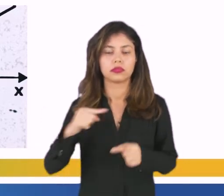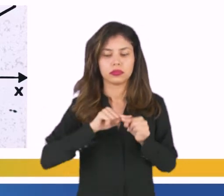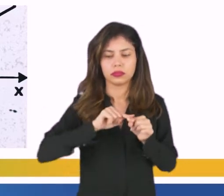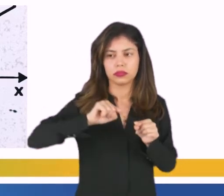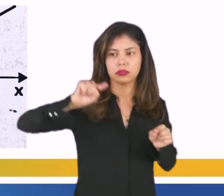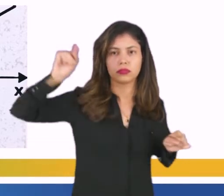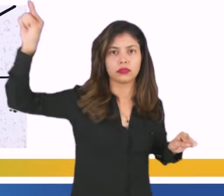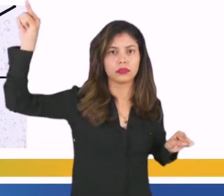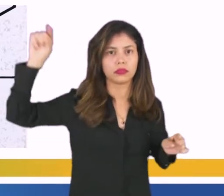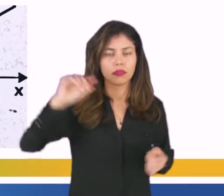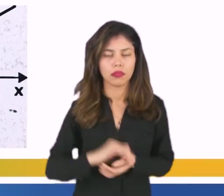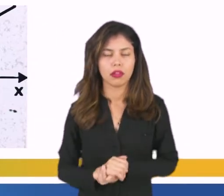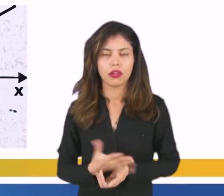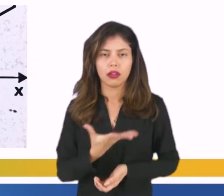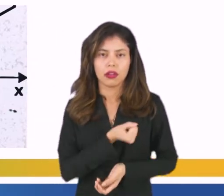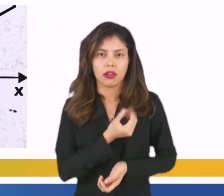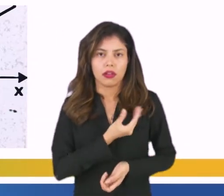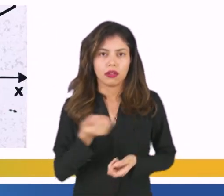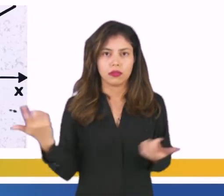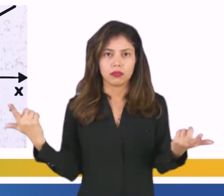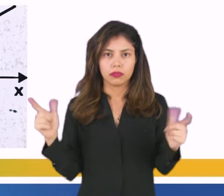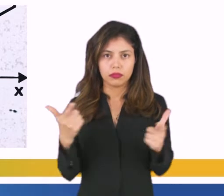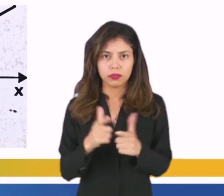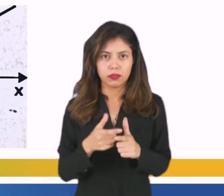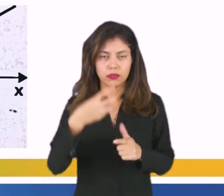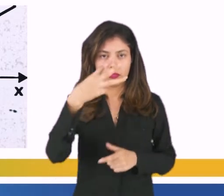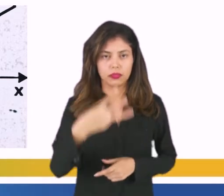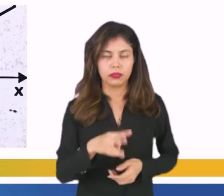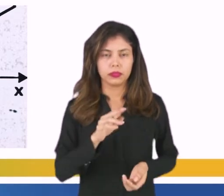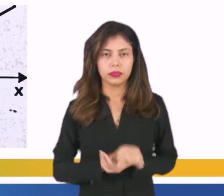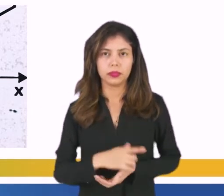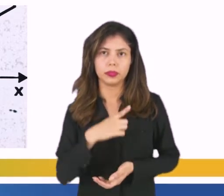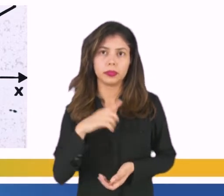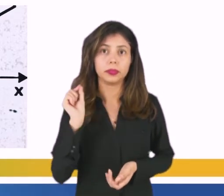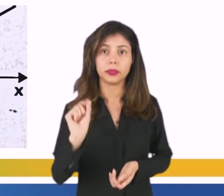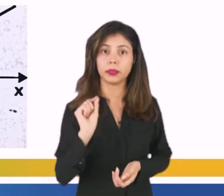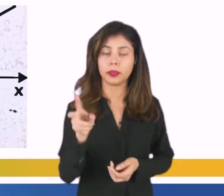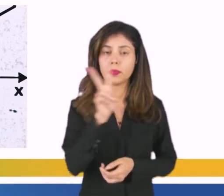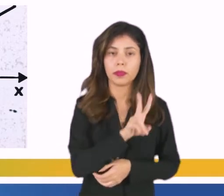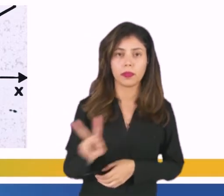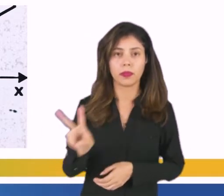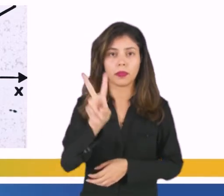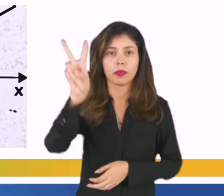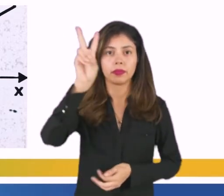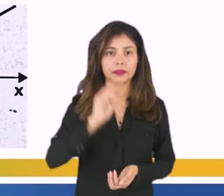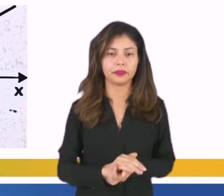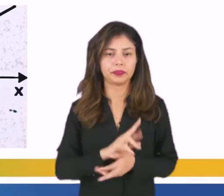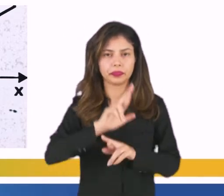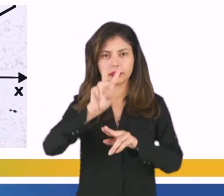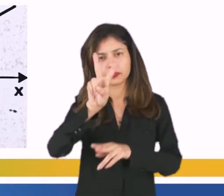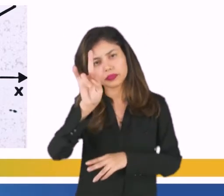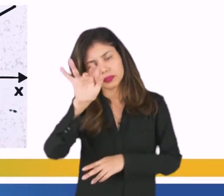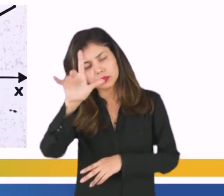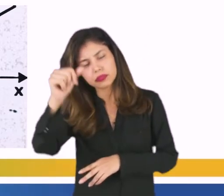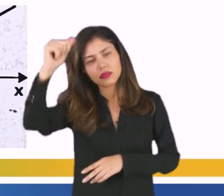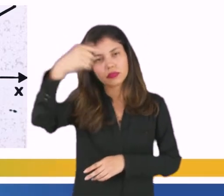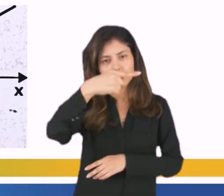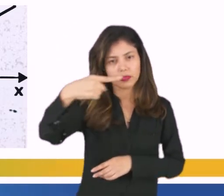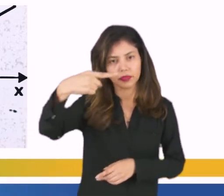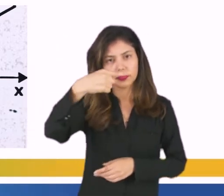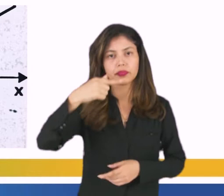crescente nesse caso, os números menores que 3, eles terão valores ou variação